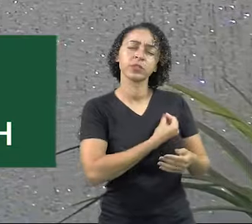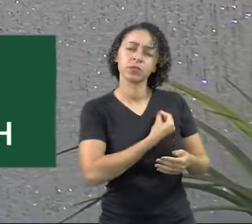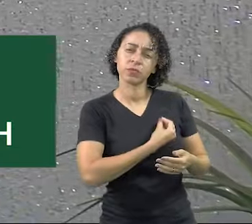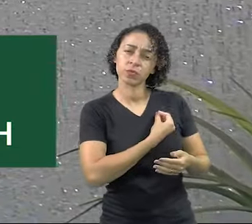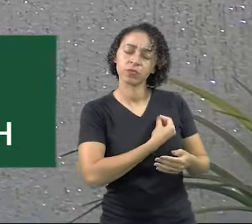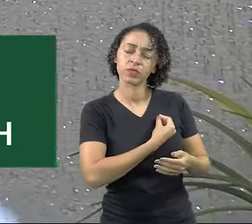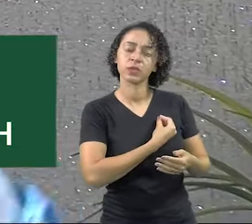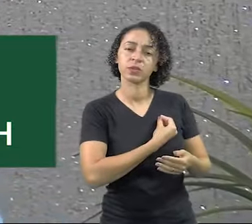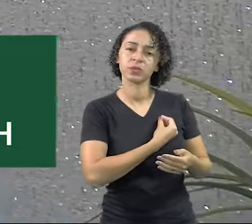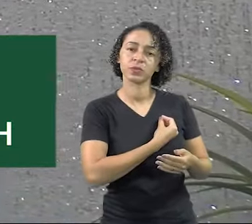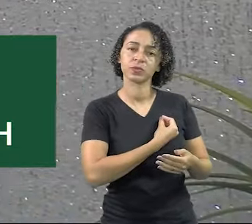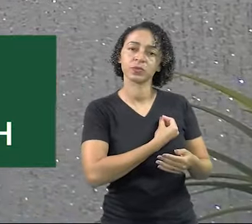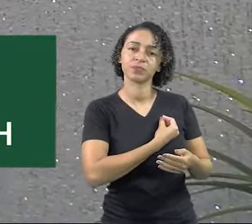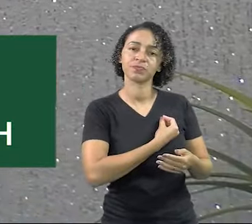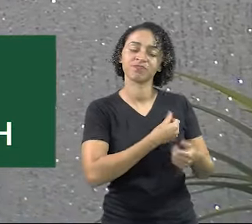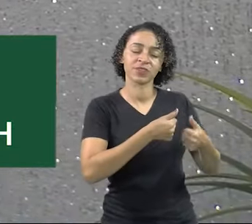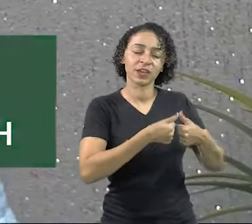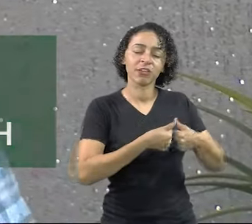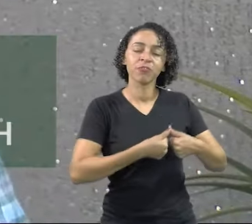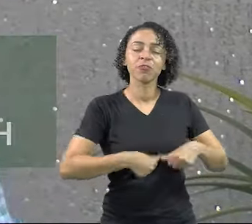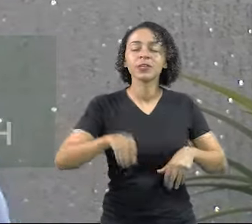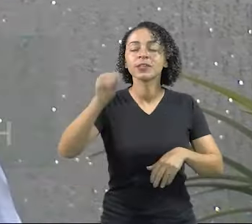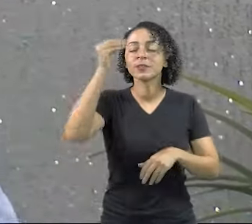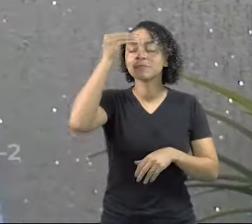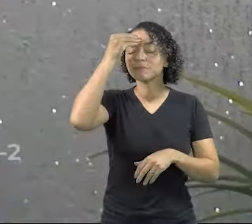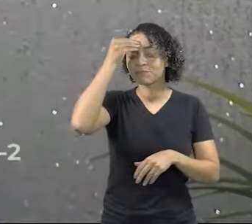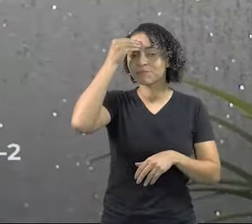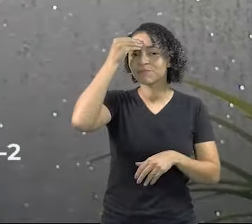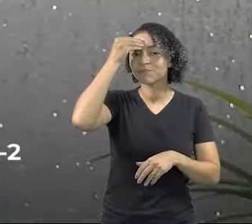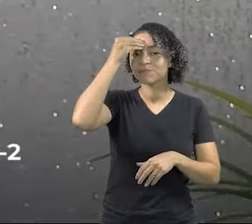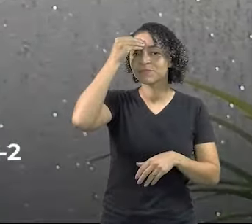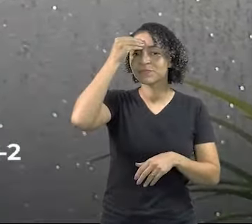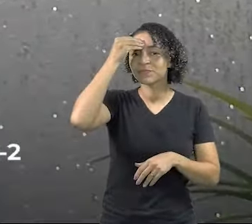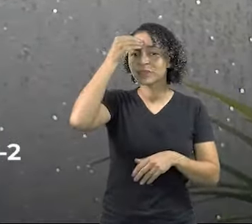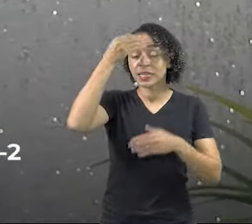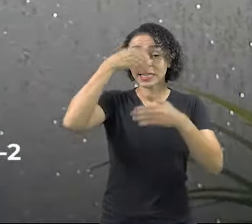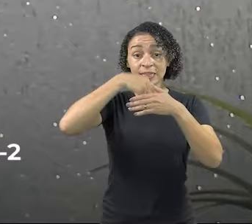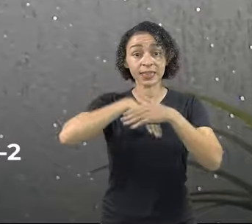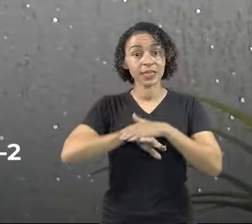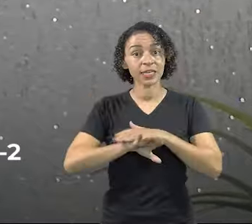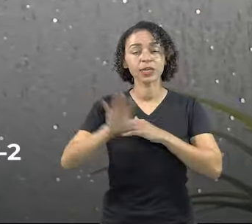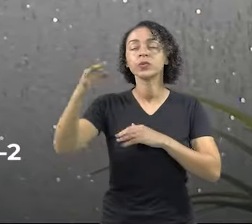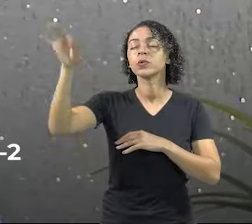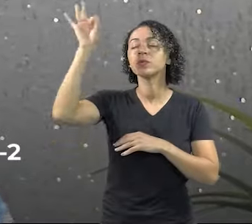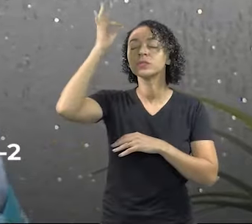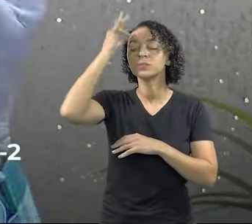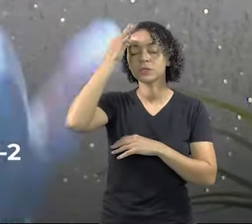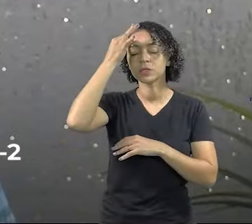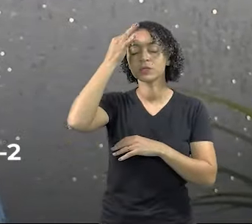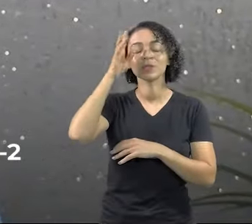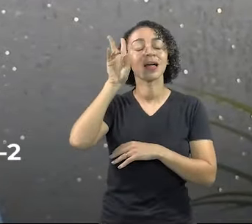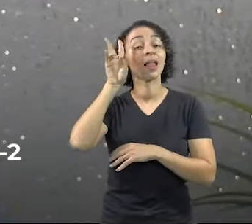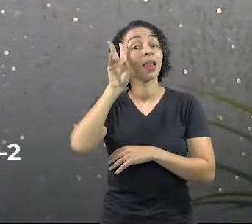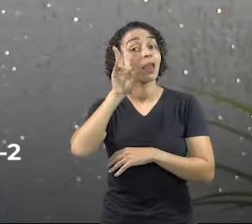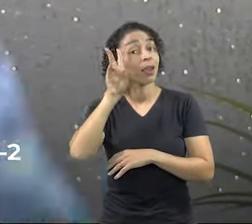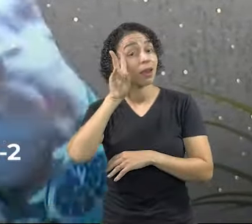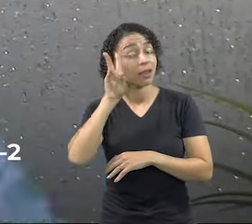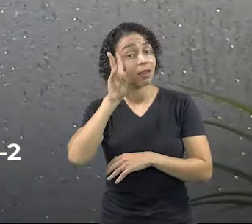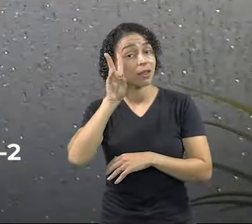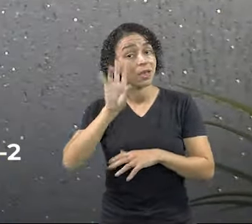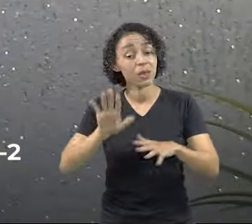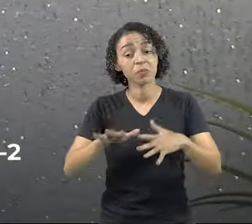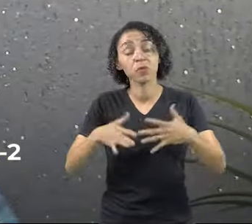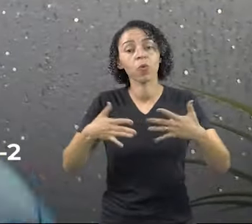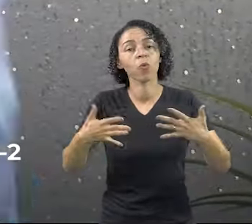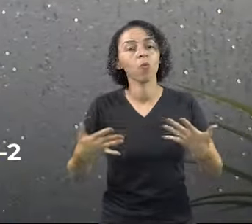você está vivendo em que estamos vivendo fica armazenado para que o espírito santo nos